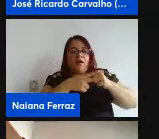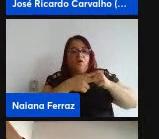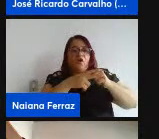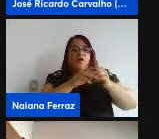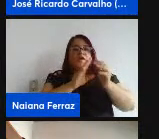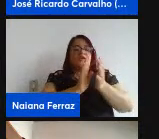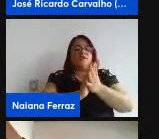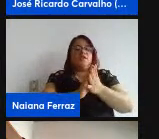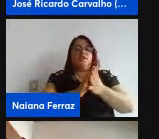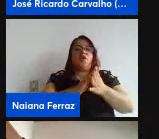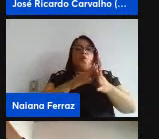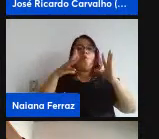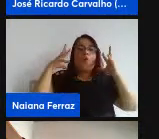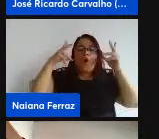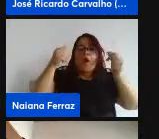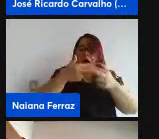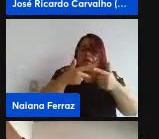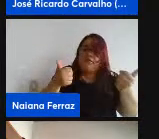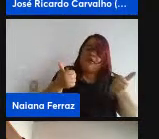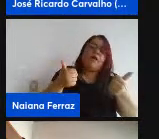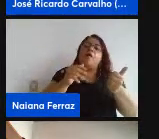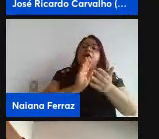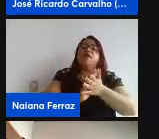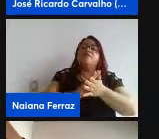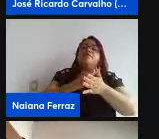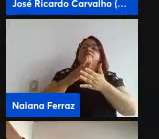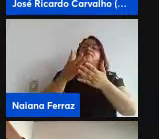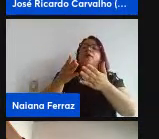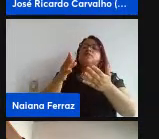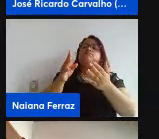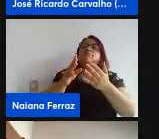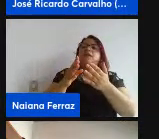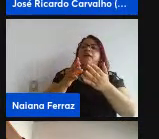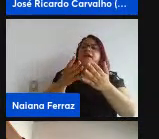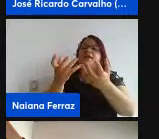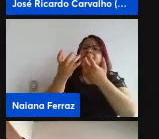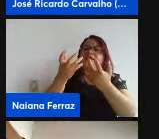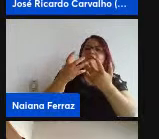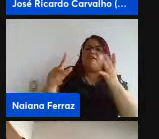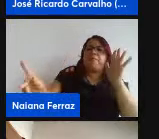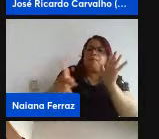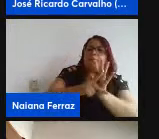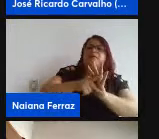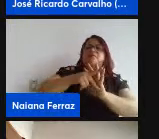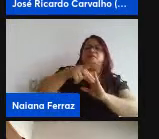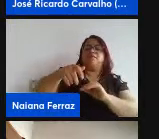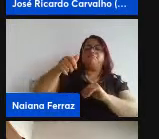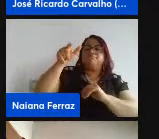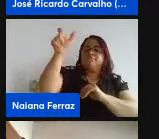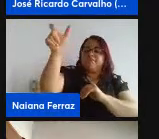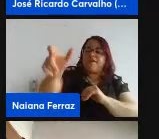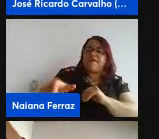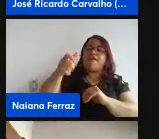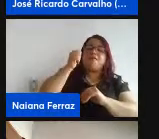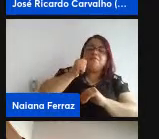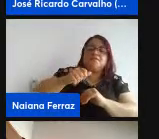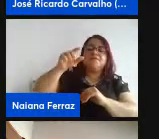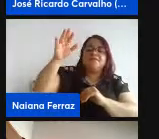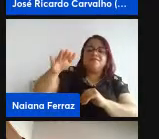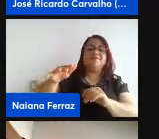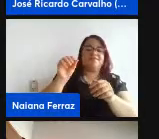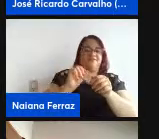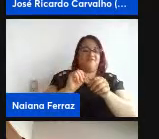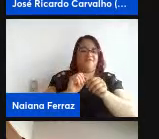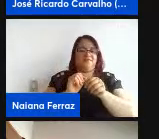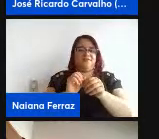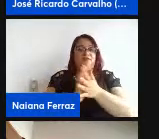promessa feita pela princesa. Então, vocês já reparem também o estilo de linguagem que ficou muito diferente daquela primeira